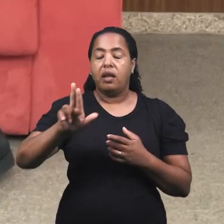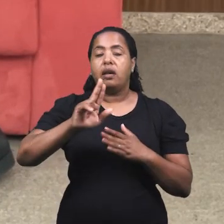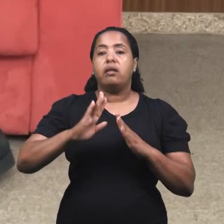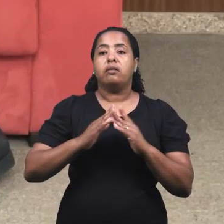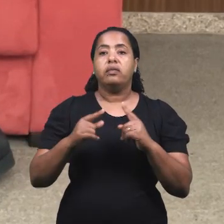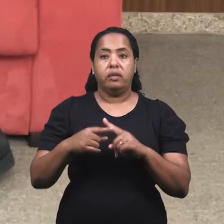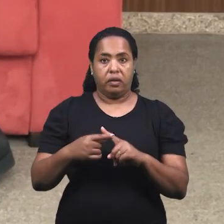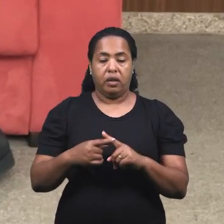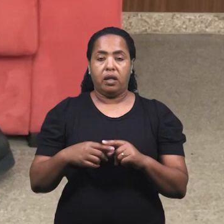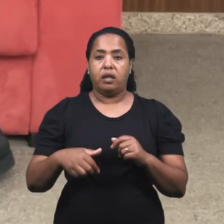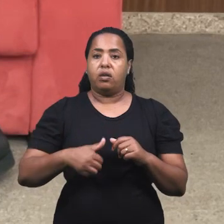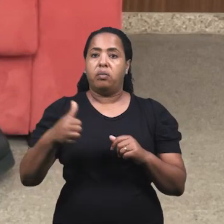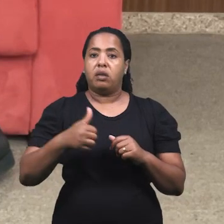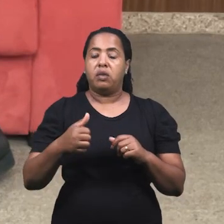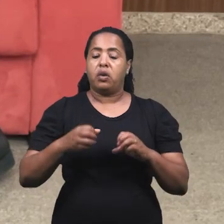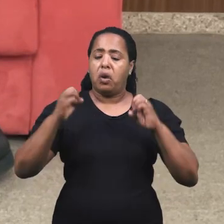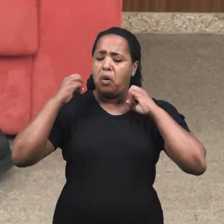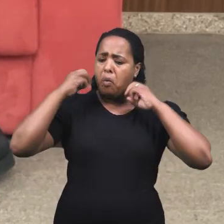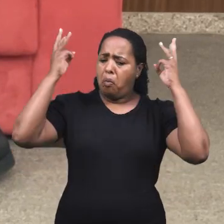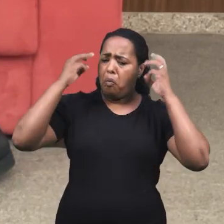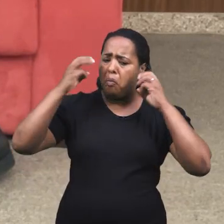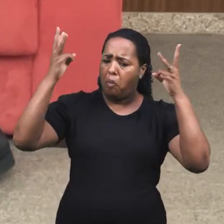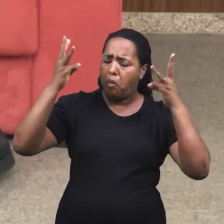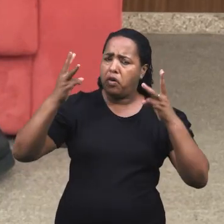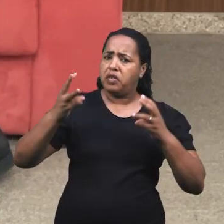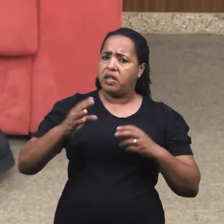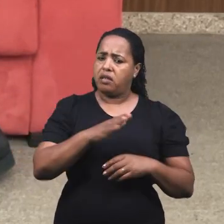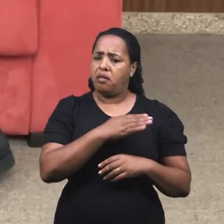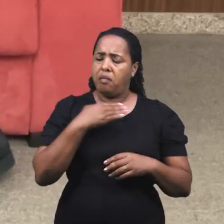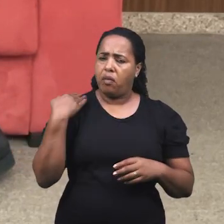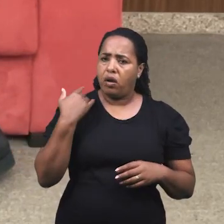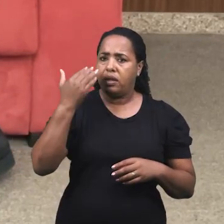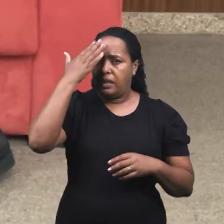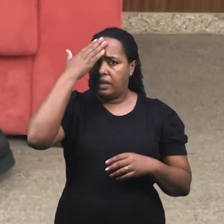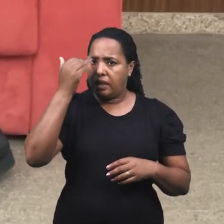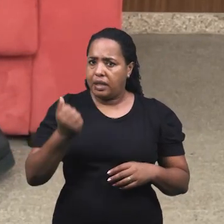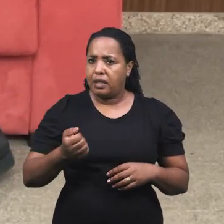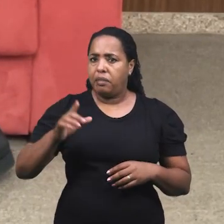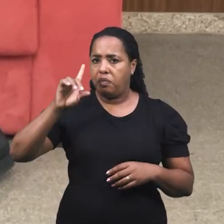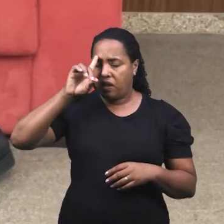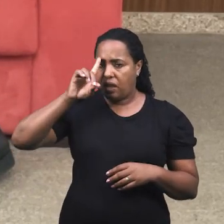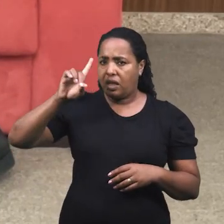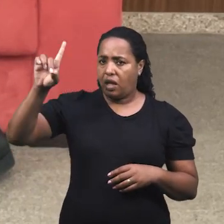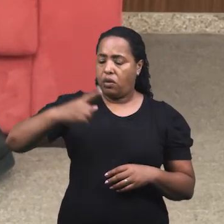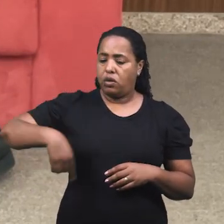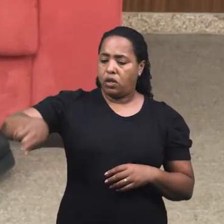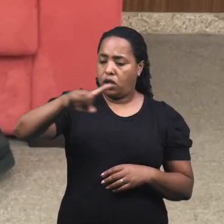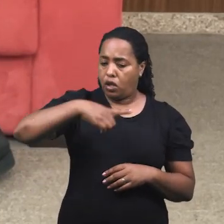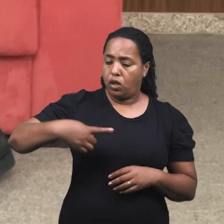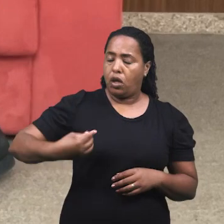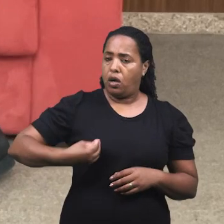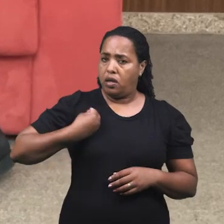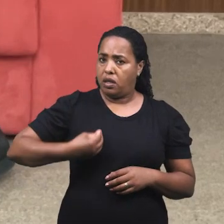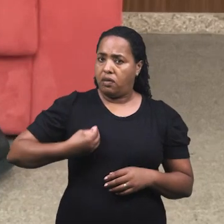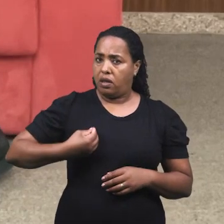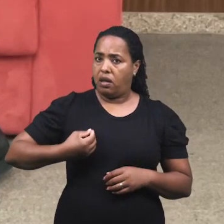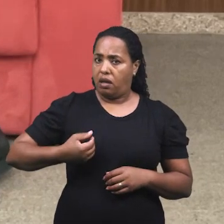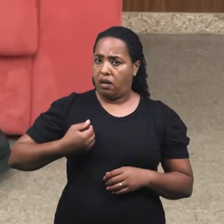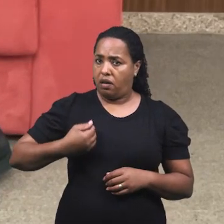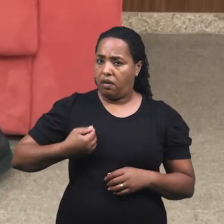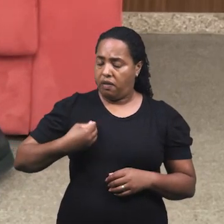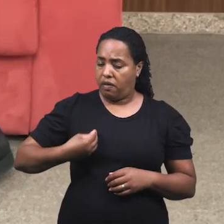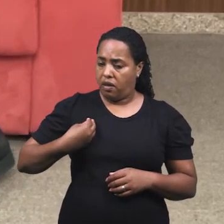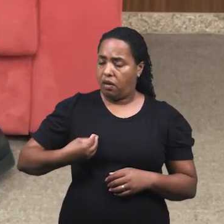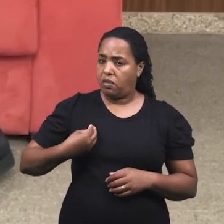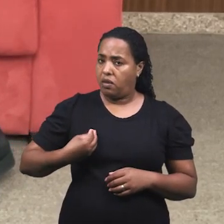resposta, são muito interessantes para aplicação na igreja. O primeiro deles, Moisés, o meu servo, é morto. Nós sabemos que o Deus a